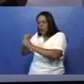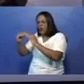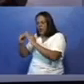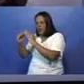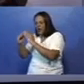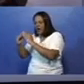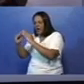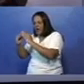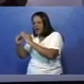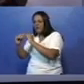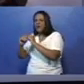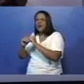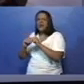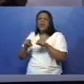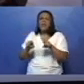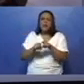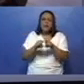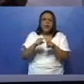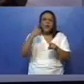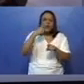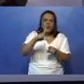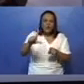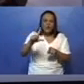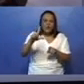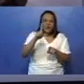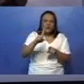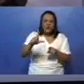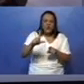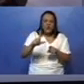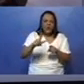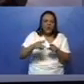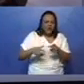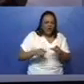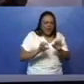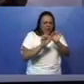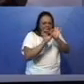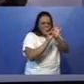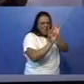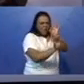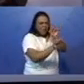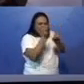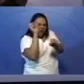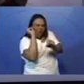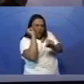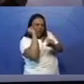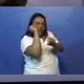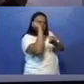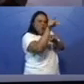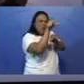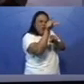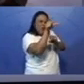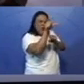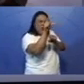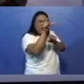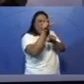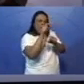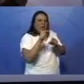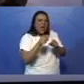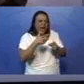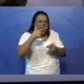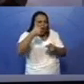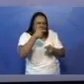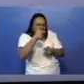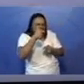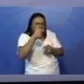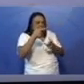conseguiria também construir, por exemplo, lanças, né, armas, mas ele precisava de uma coisa muito importante que não tinha, que era o